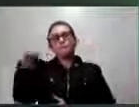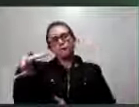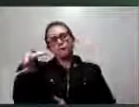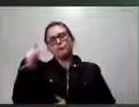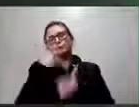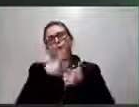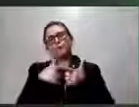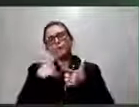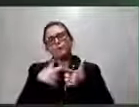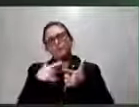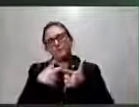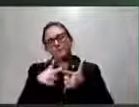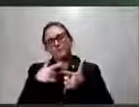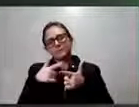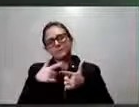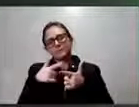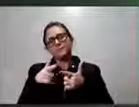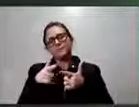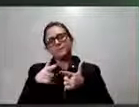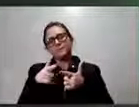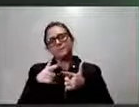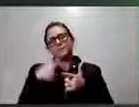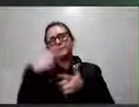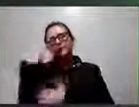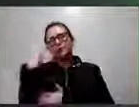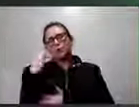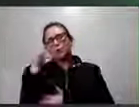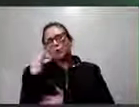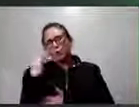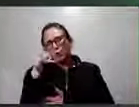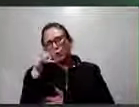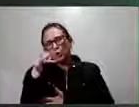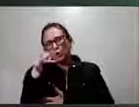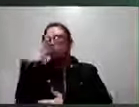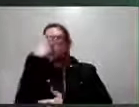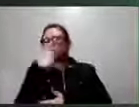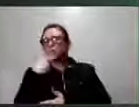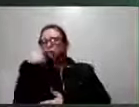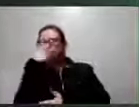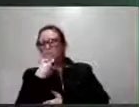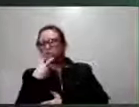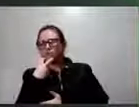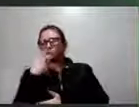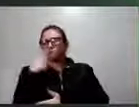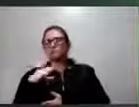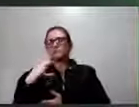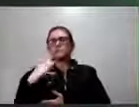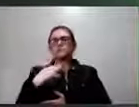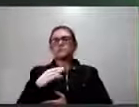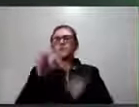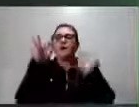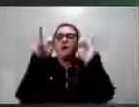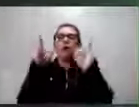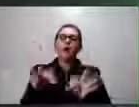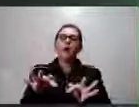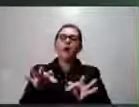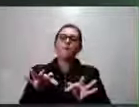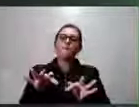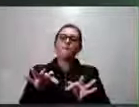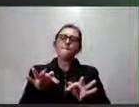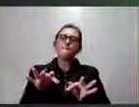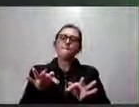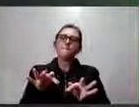disfunções ou perpetuações de dores orofaciais nesse tipo de pacientes. Isso acaba gerando uma